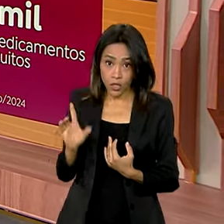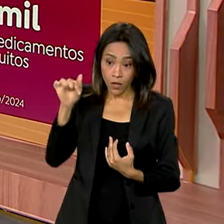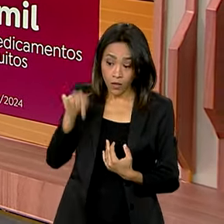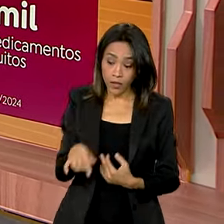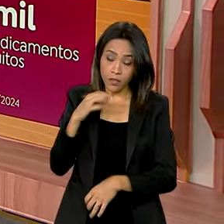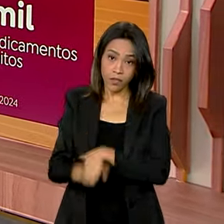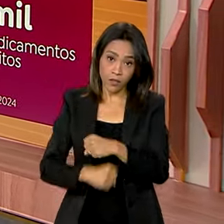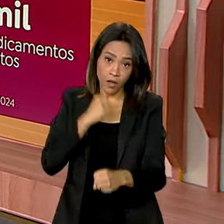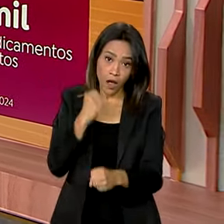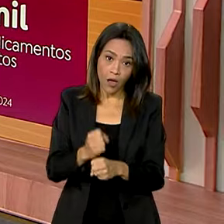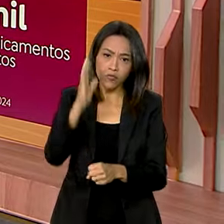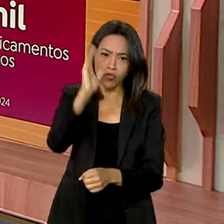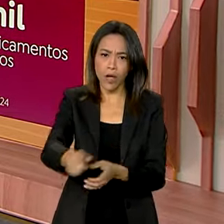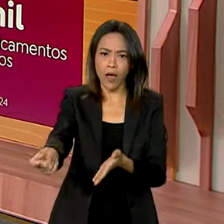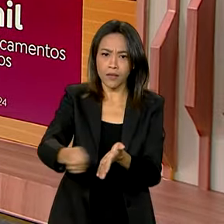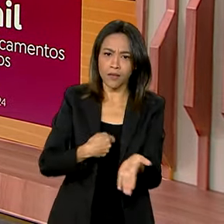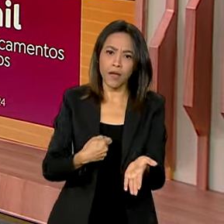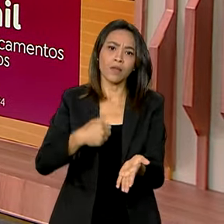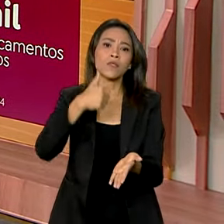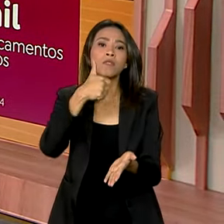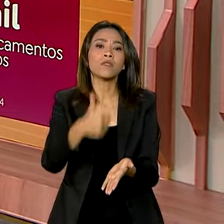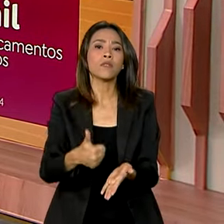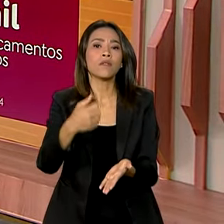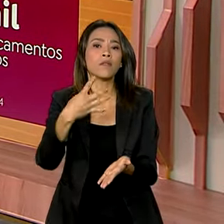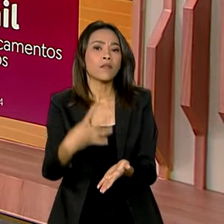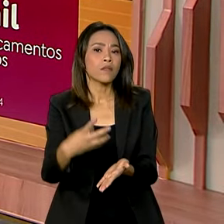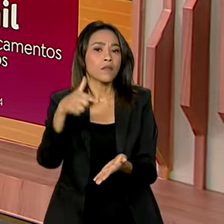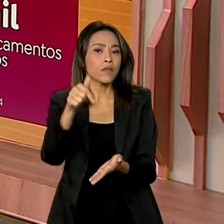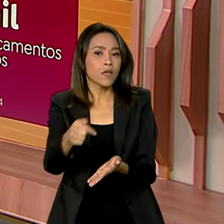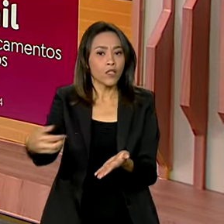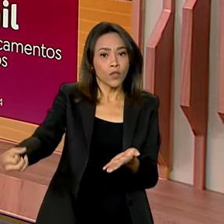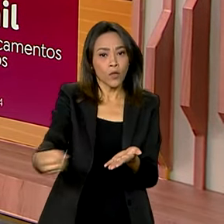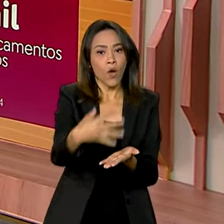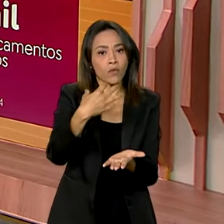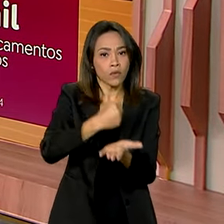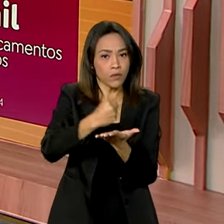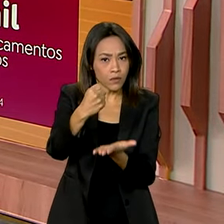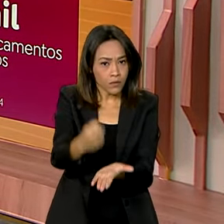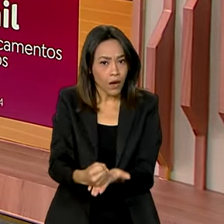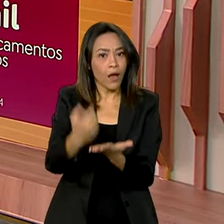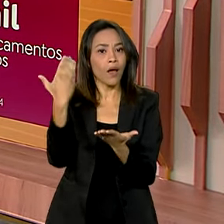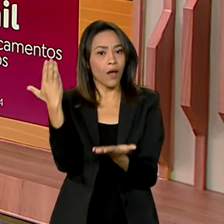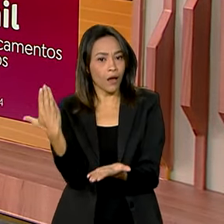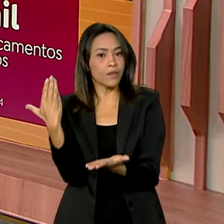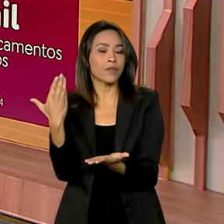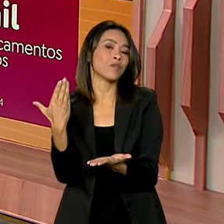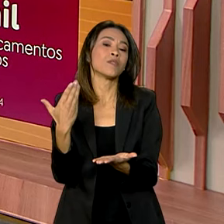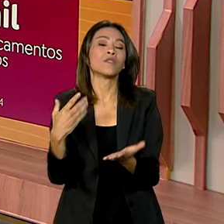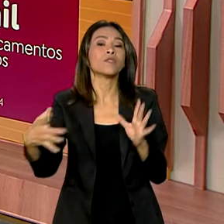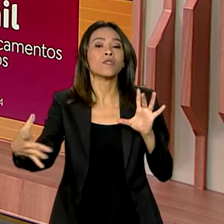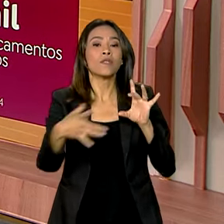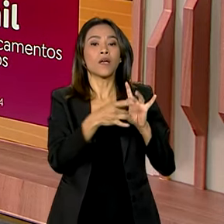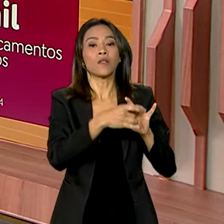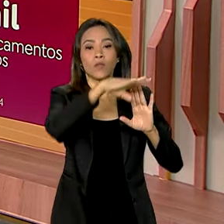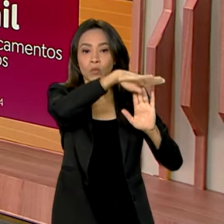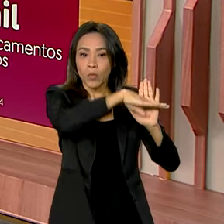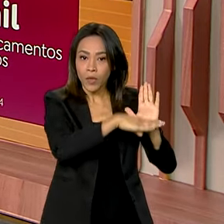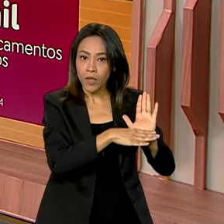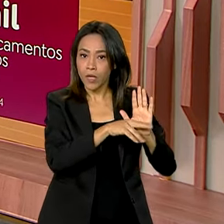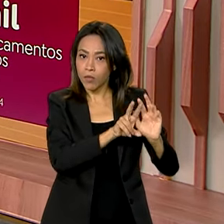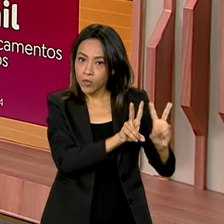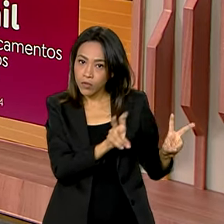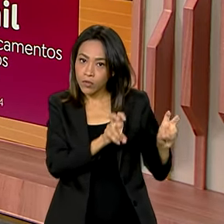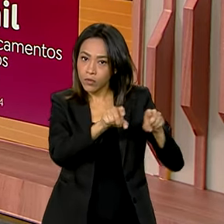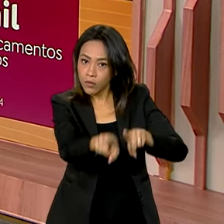ano foram assinados 147 novos contratos do Programa Nacional de Fortalecimento da Agricultura